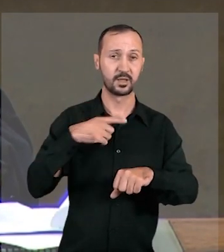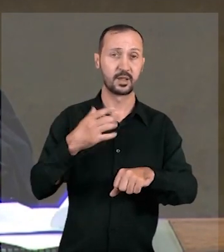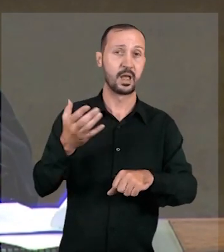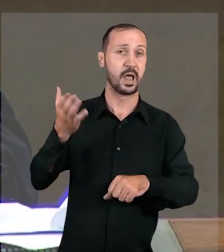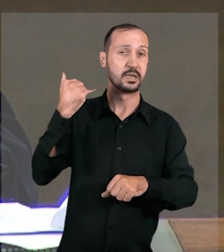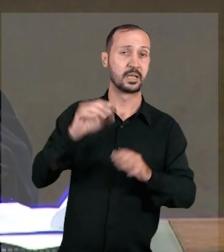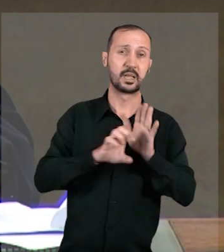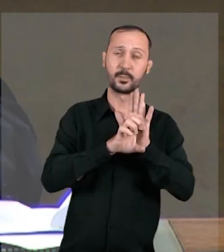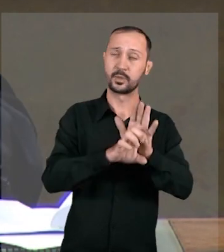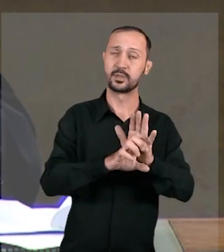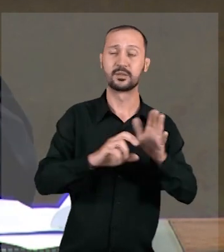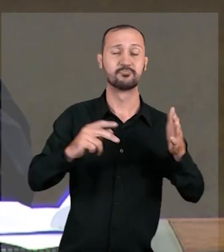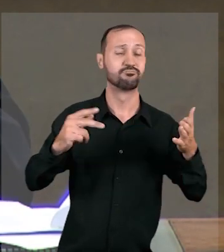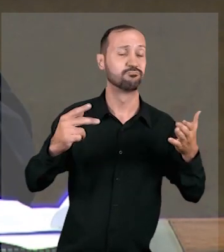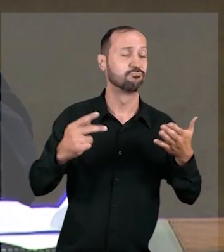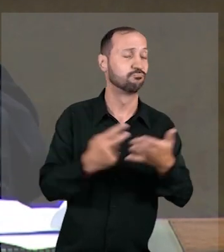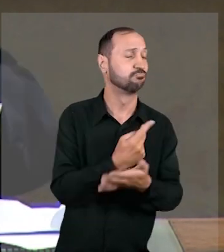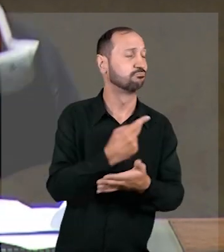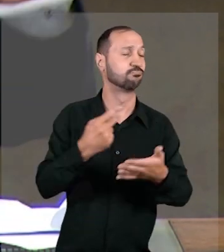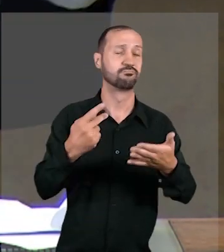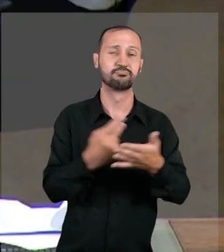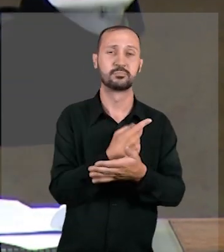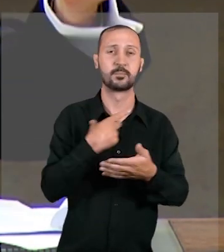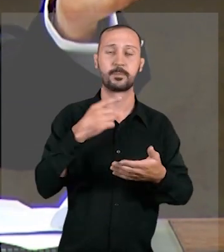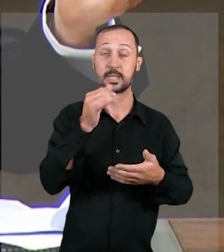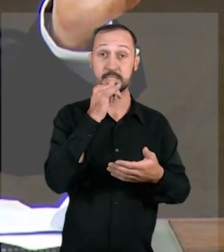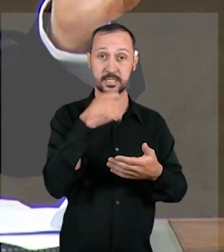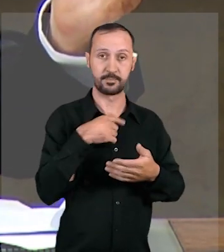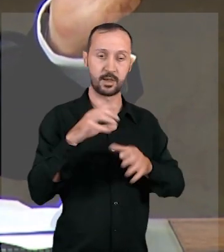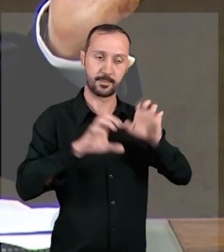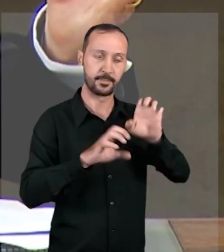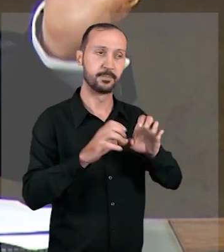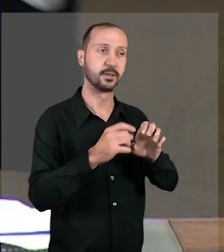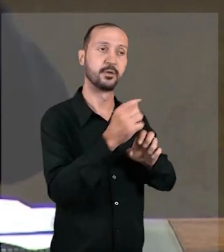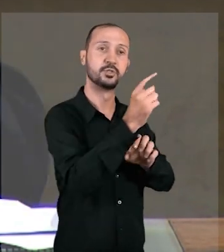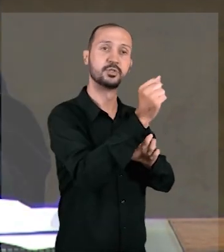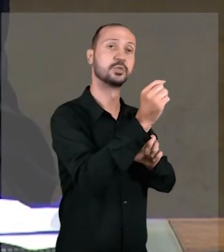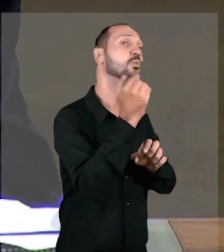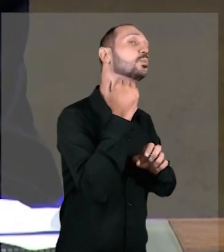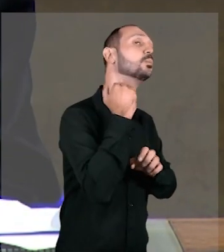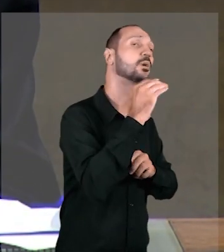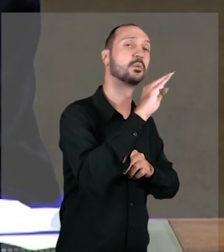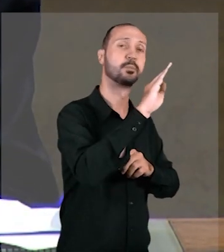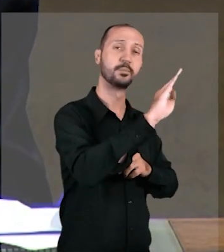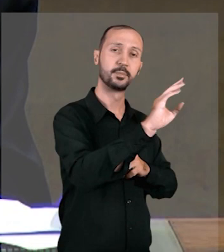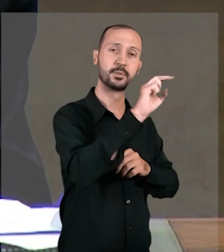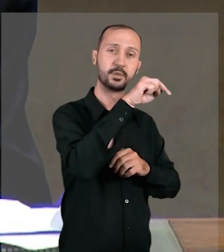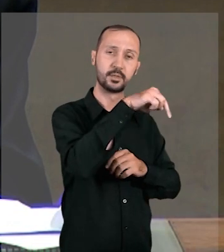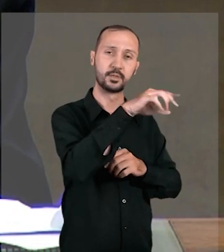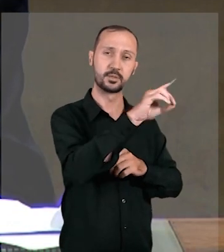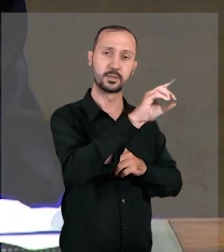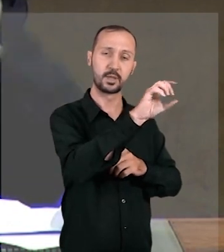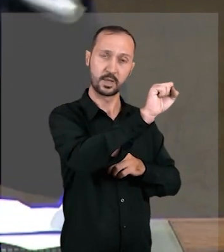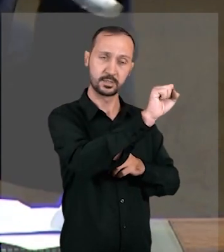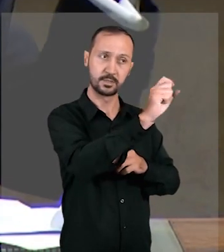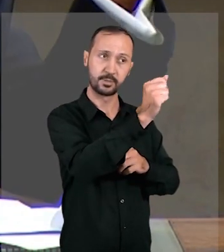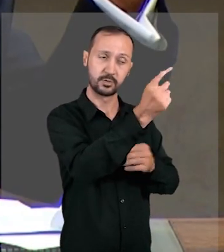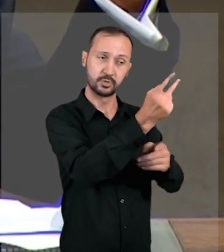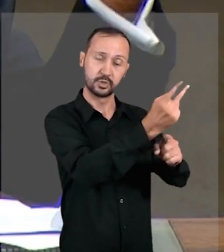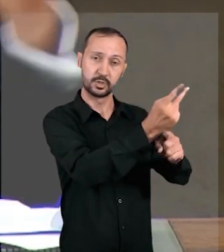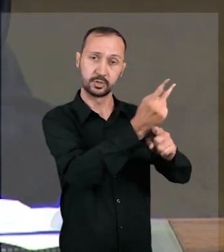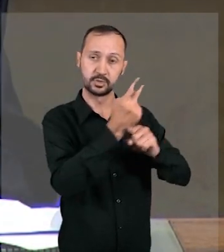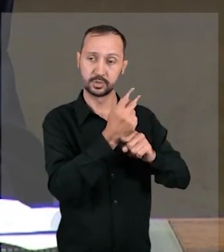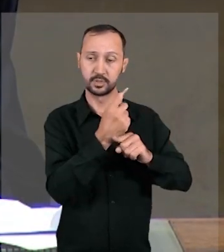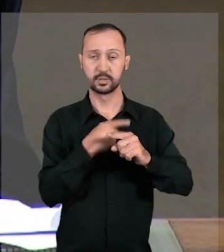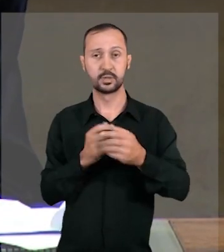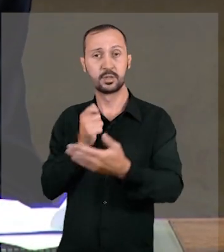que nós tínhamos, em que a empresa podia tomar dinheiro emprestado no BNDES e depois financiar o candidato da sua preferência. Portanto, usava dinheiro